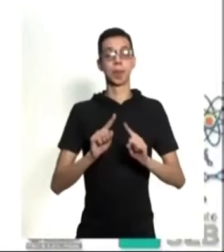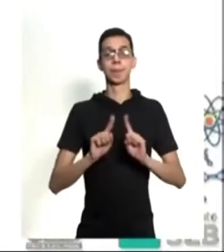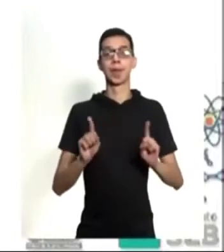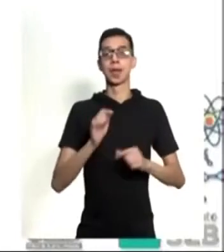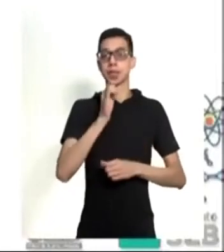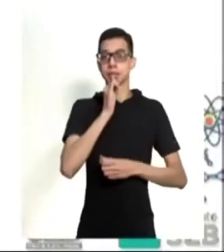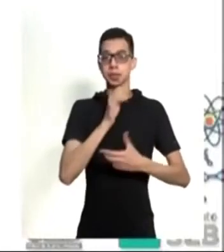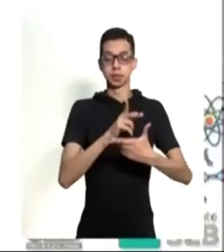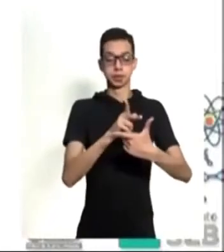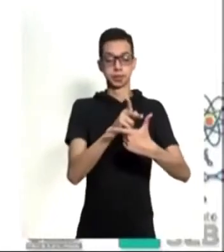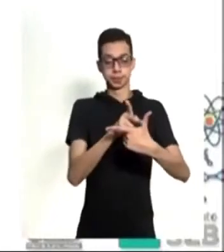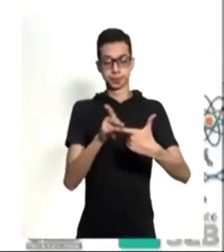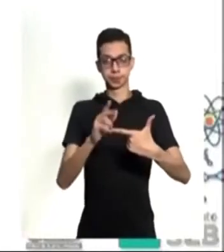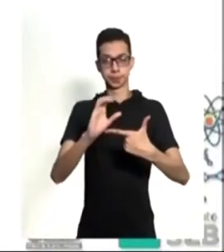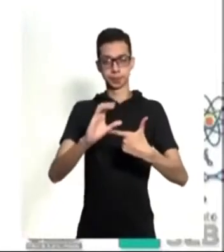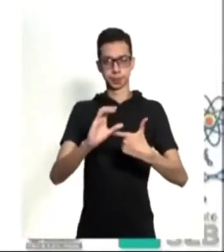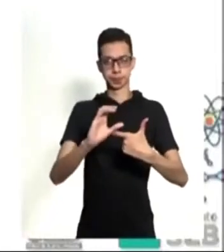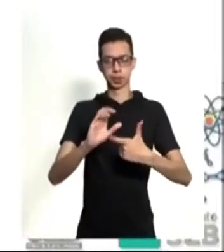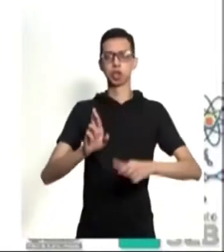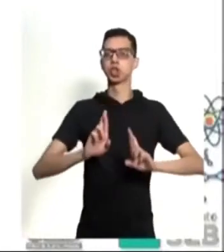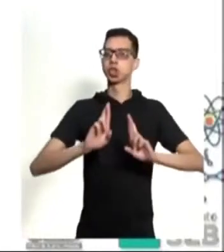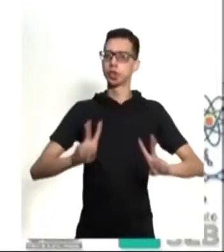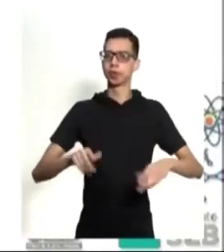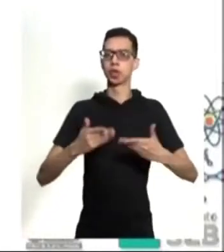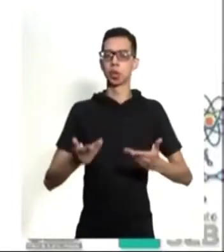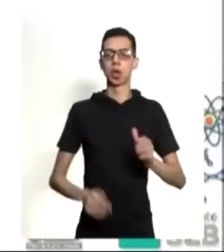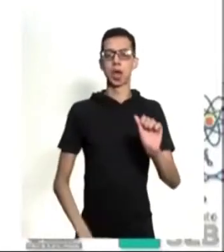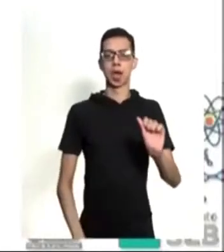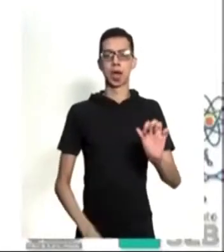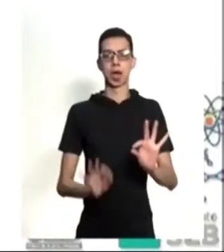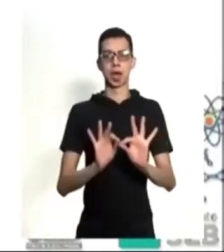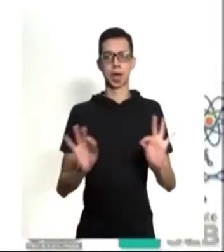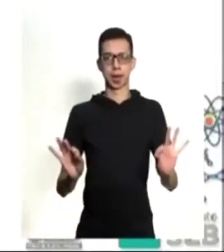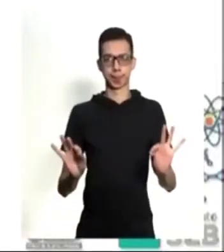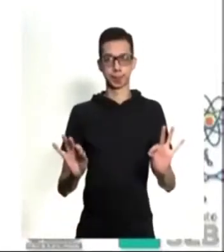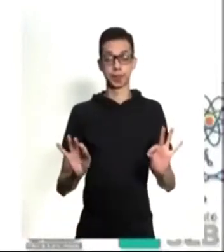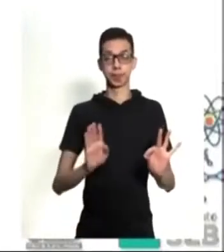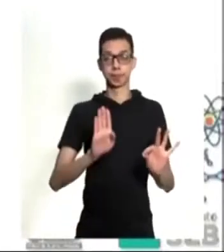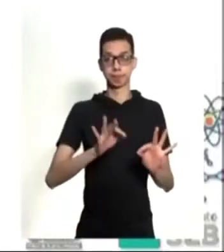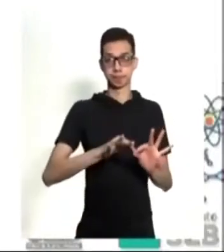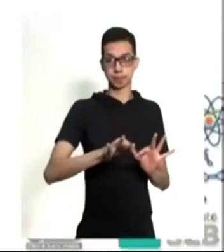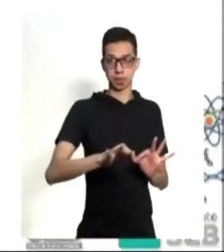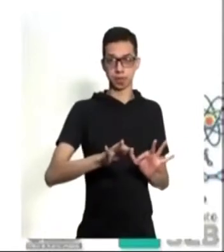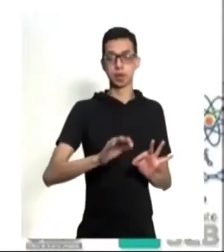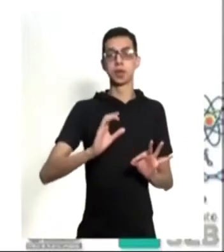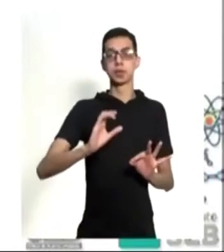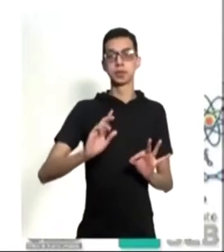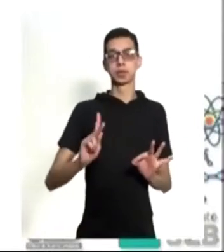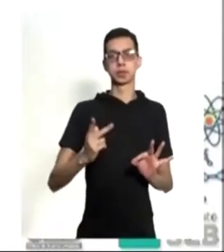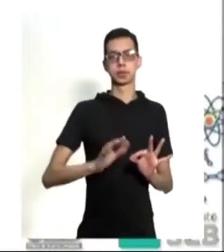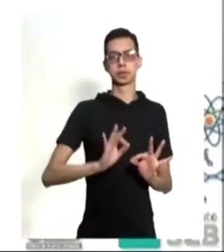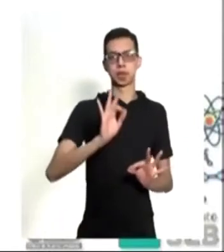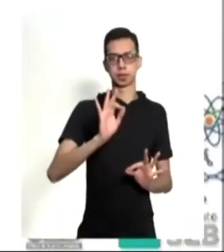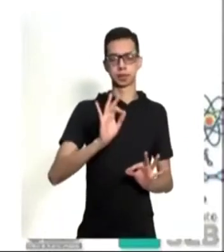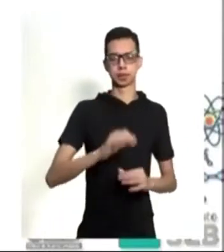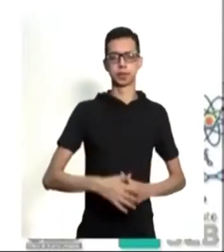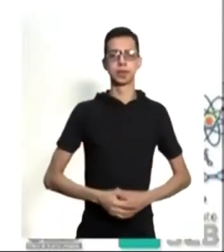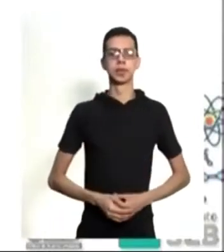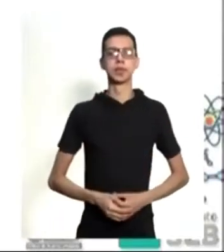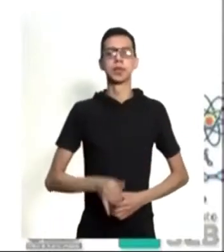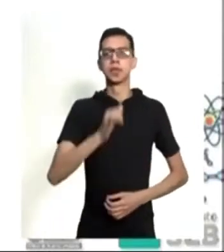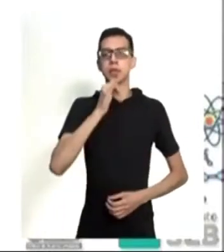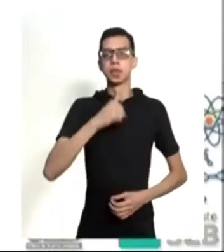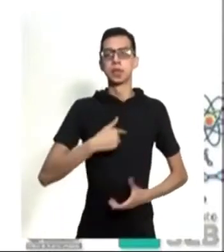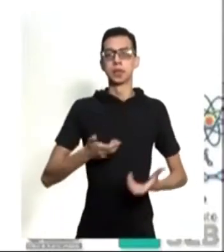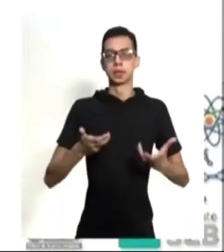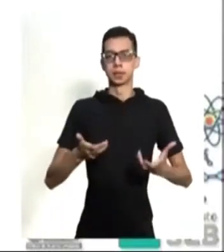diferem. Então eu chamei o comprimento de A, a largura de B e a altura de C. O que eu quero? Eu quero calcular a diagonal da face. Presta